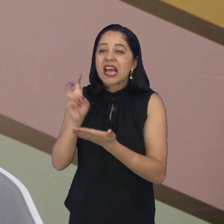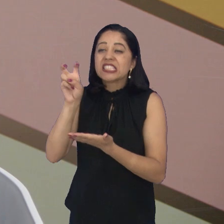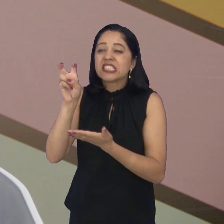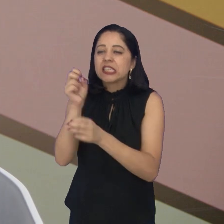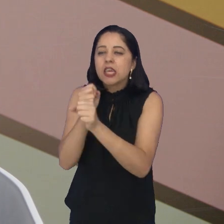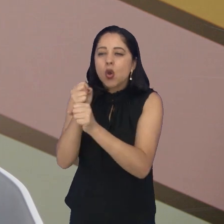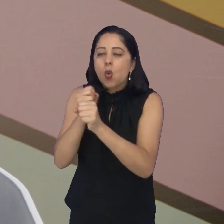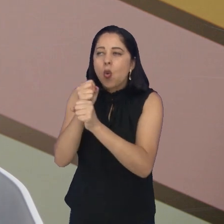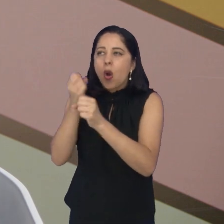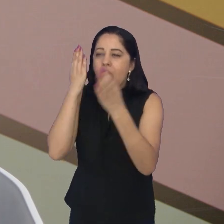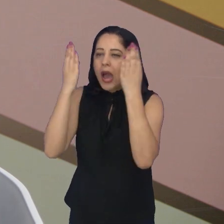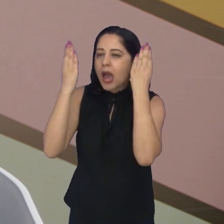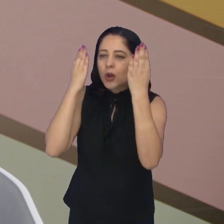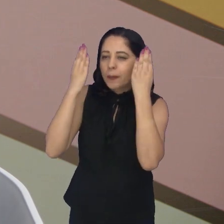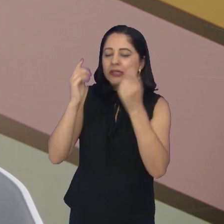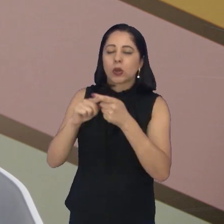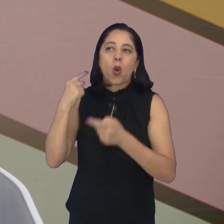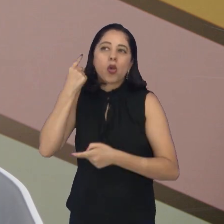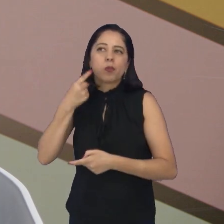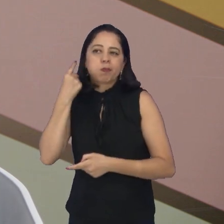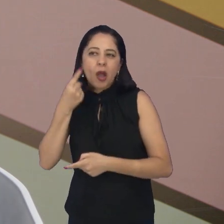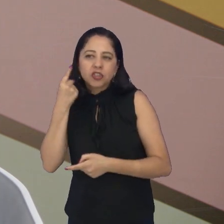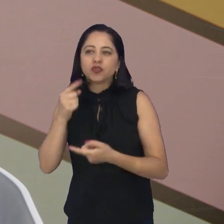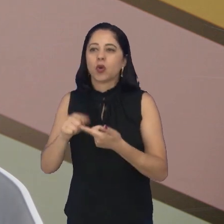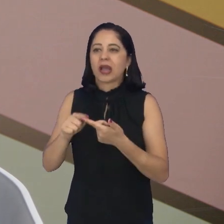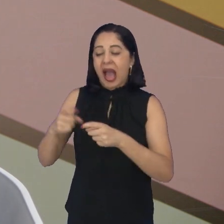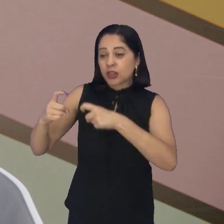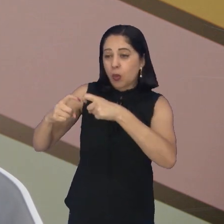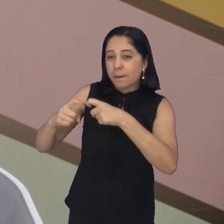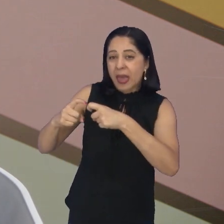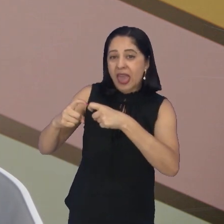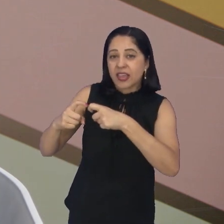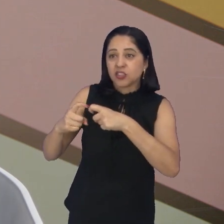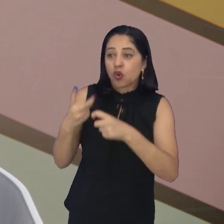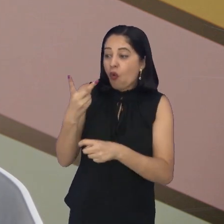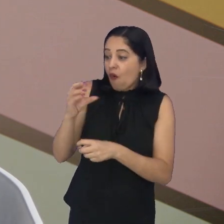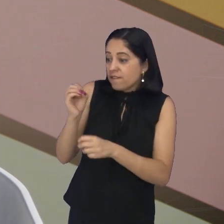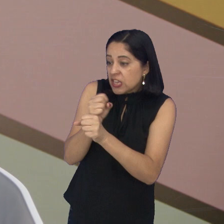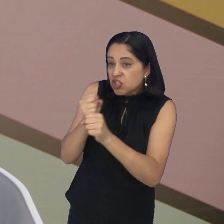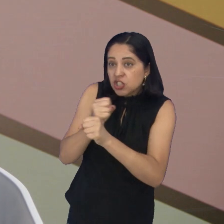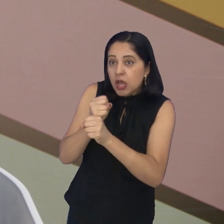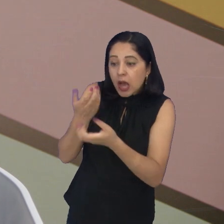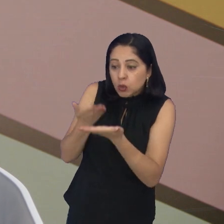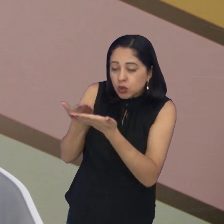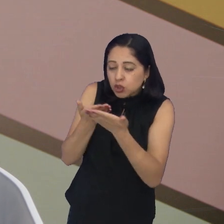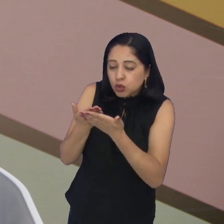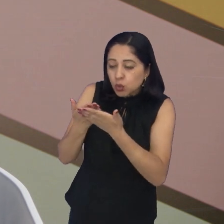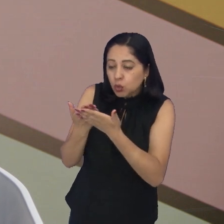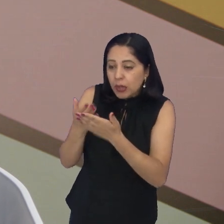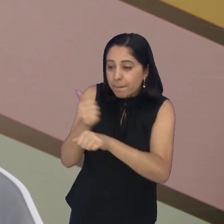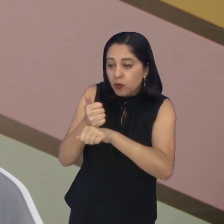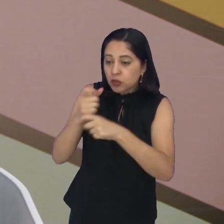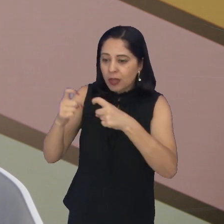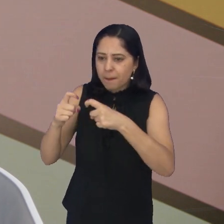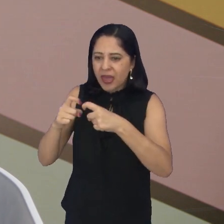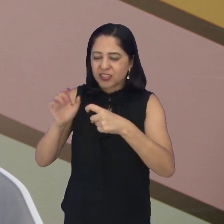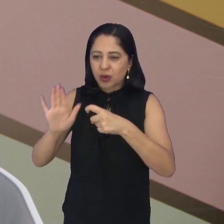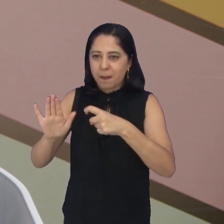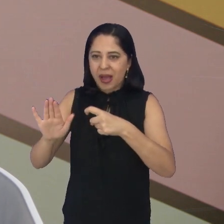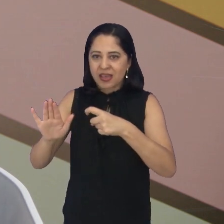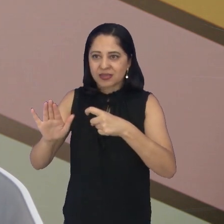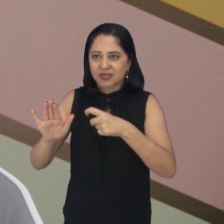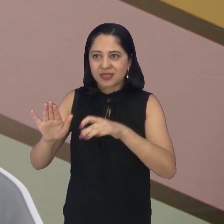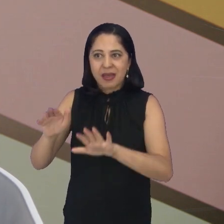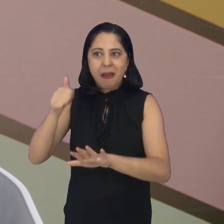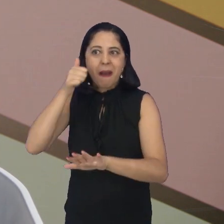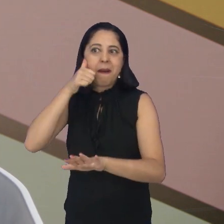psicólogo, para ser advogado, para ser médico, estuda mais de 10, às vezes quase 20 anos. E acredito que para a missão